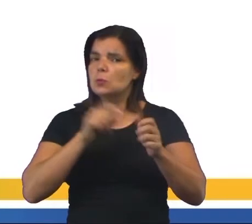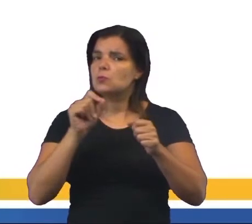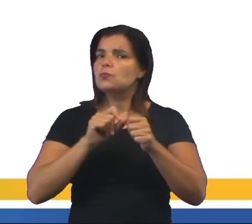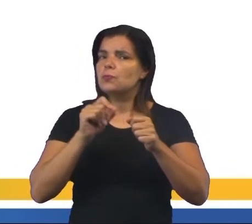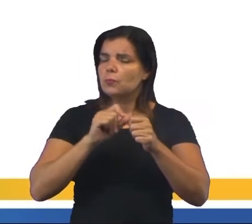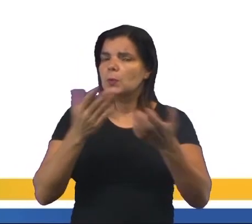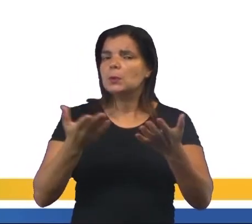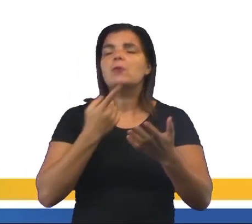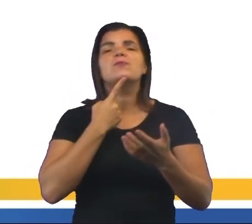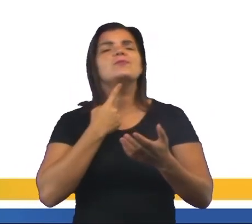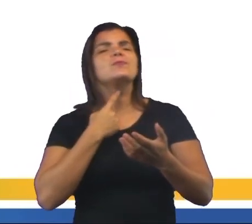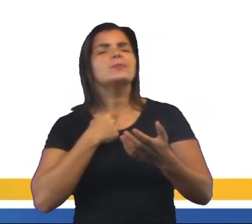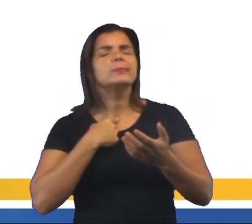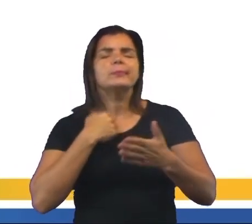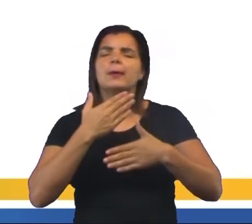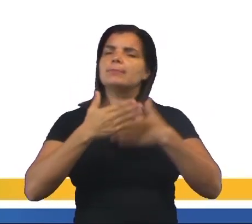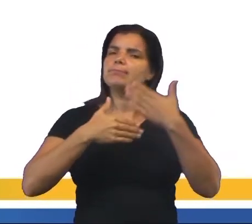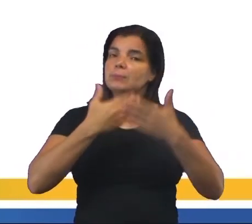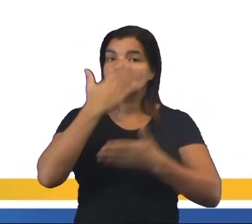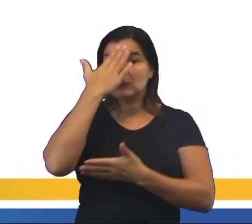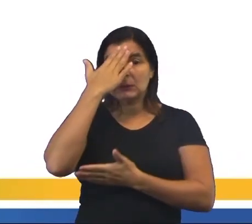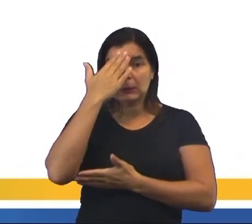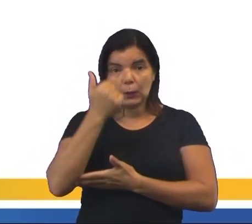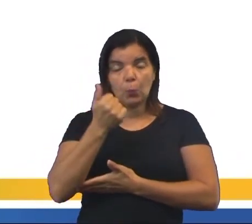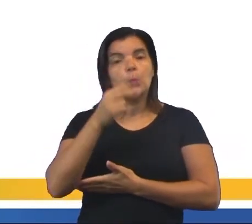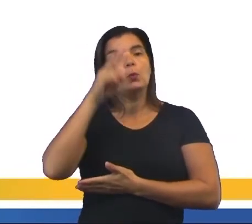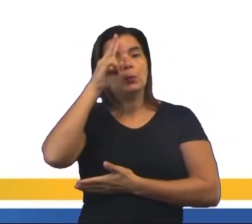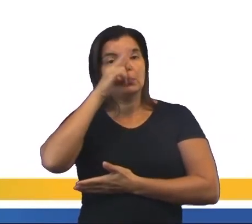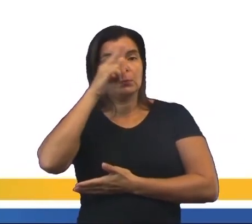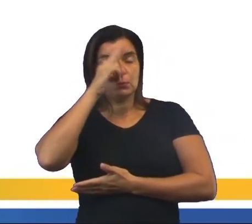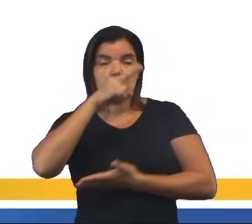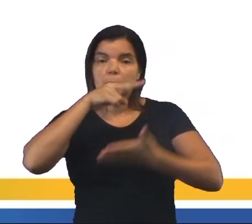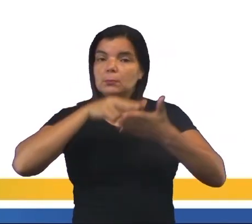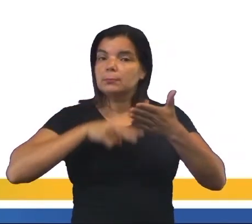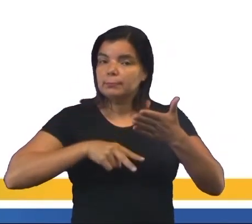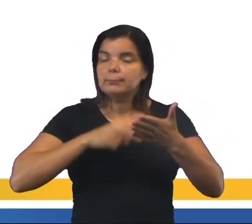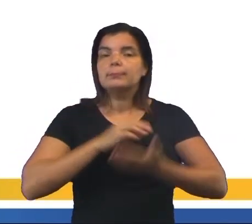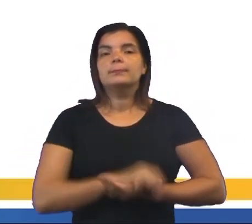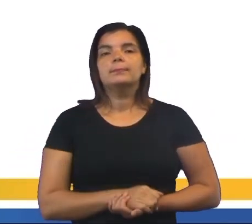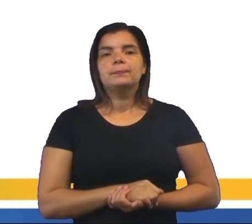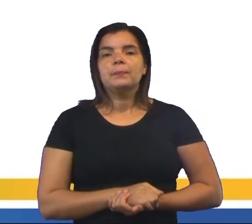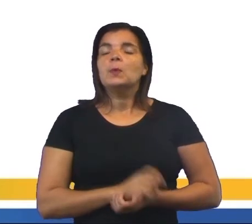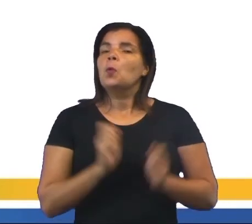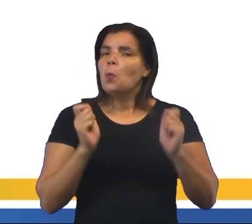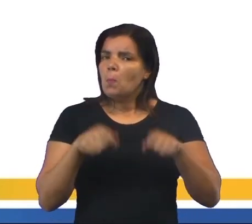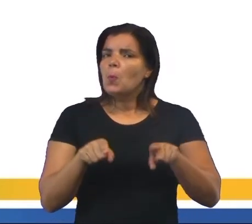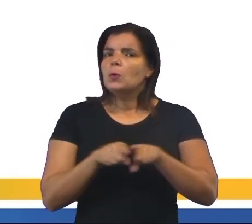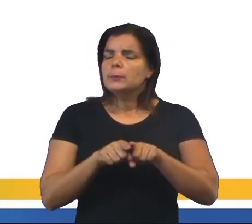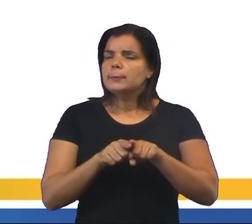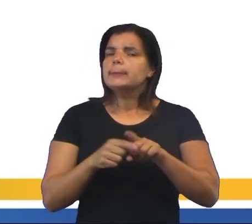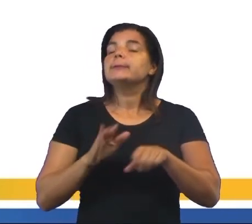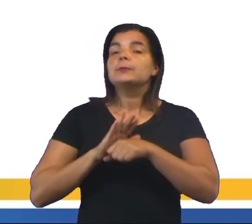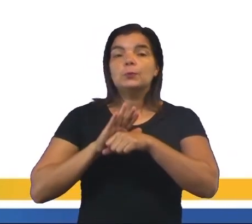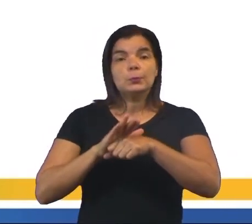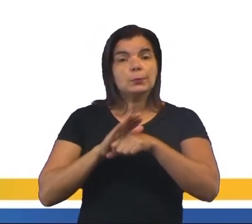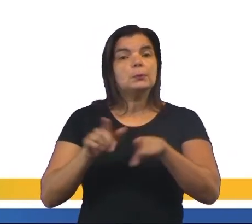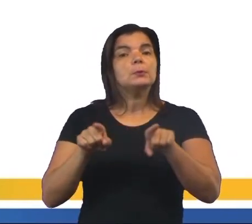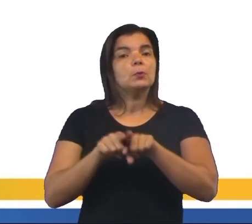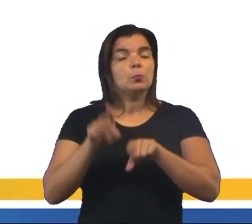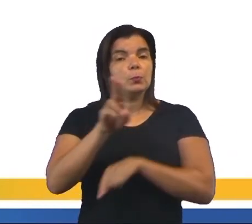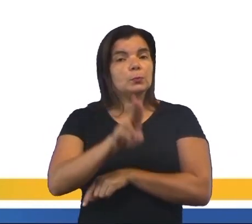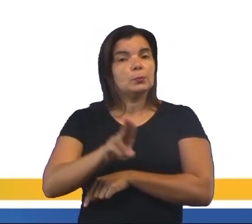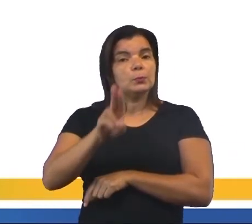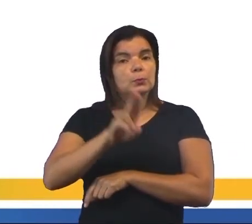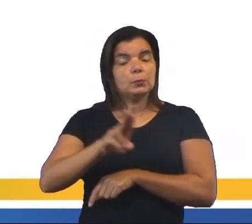sentir vontade de cada vez mais saber sobre a história que está sendo lida. Isso pode ser reforçado também pelo uso